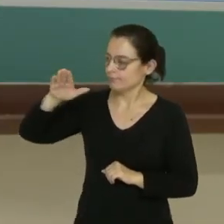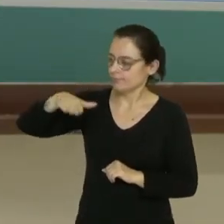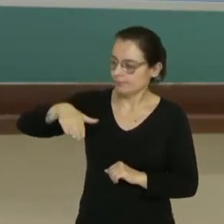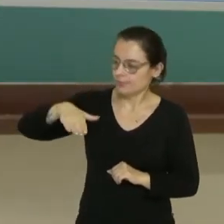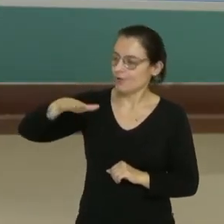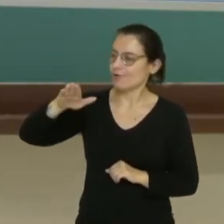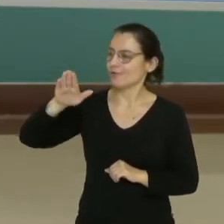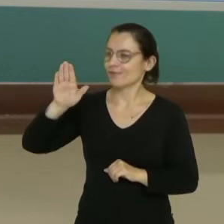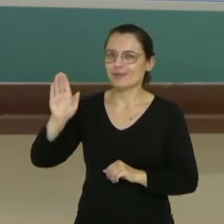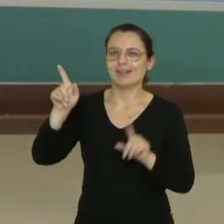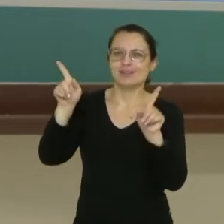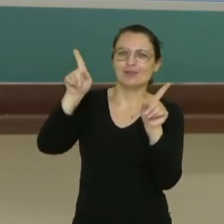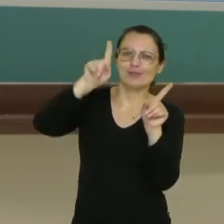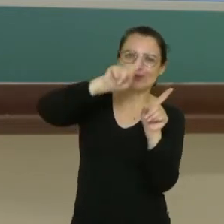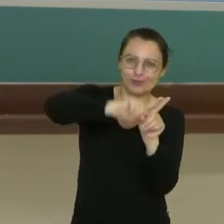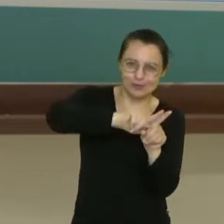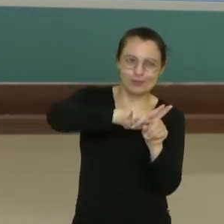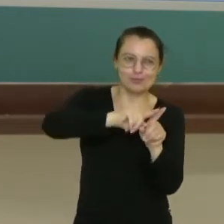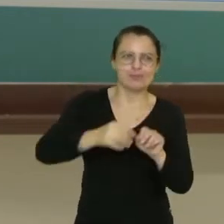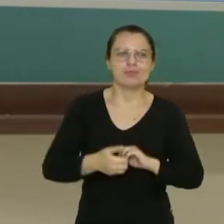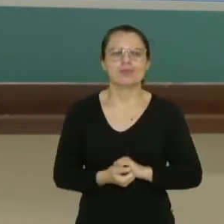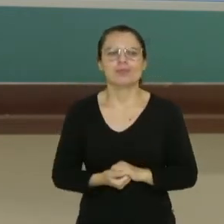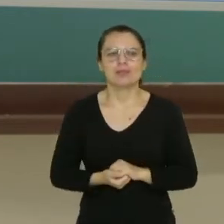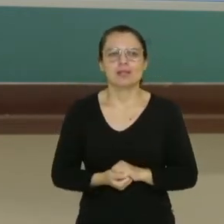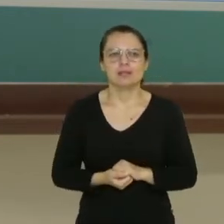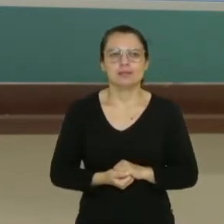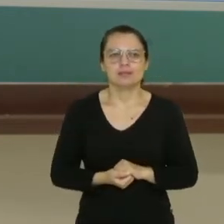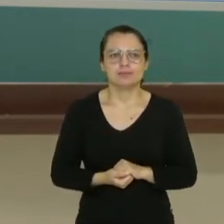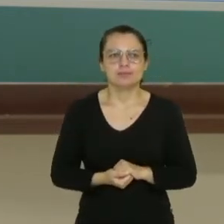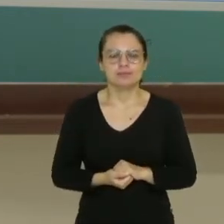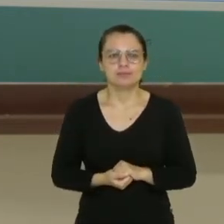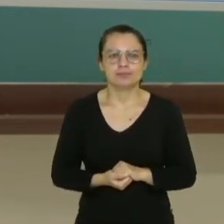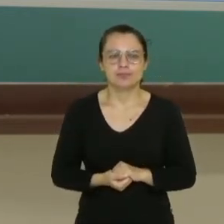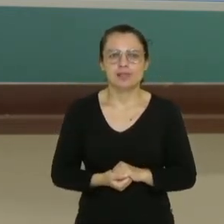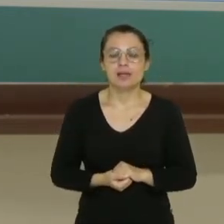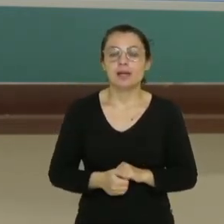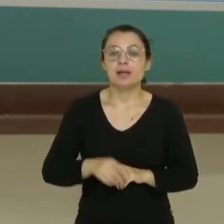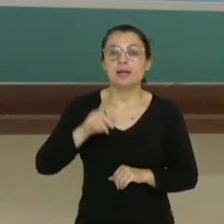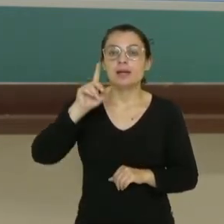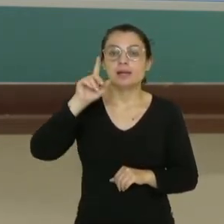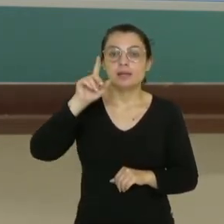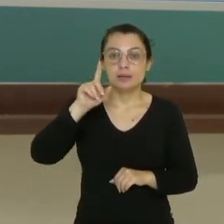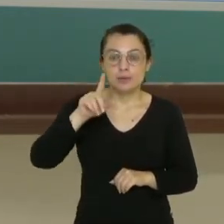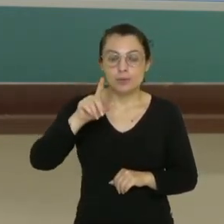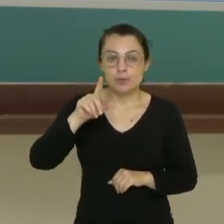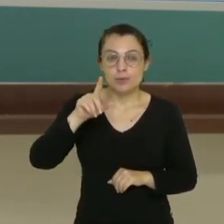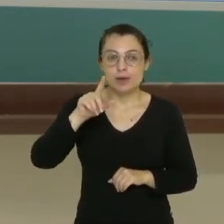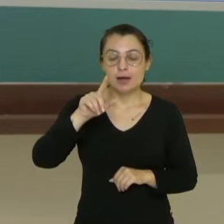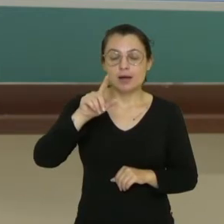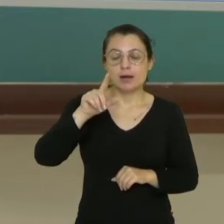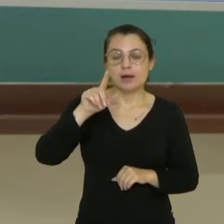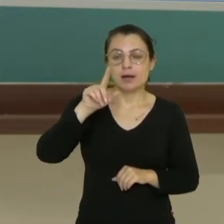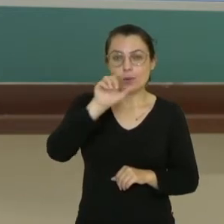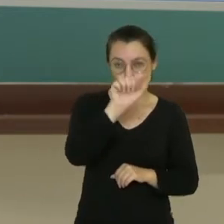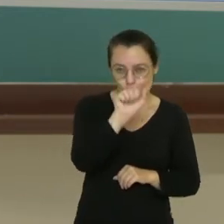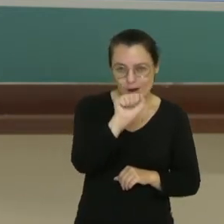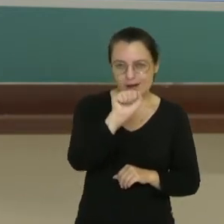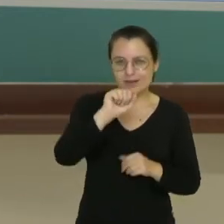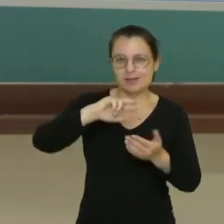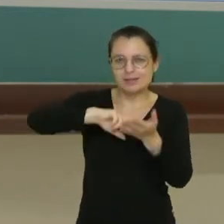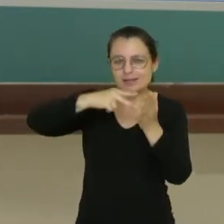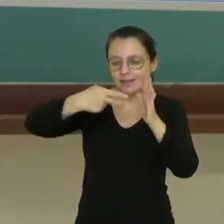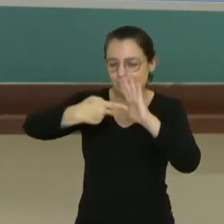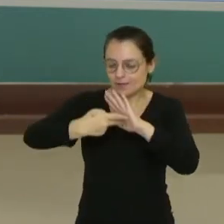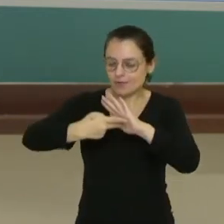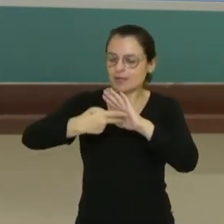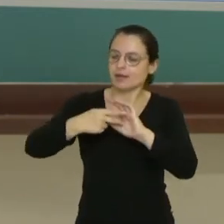E é aquele que existe um aumento no módulo da velocidade enquanto que o retardo do representa justamente o